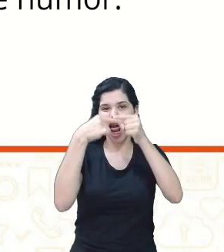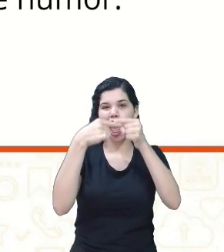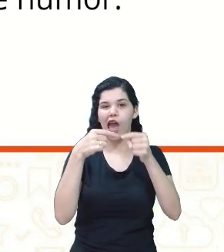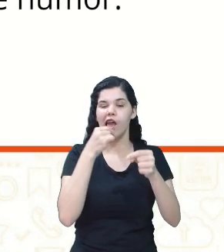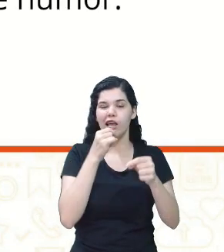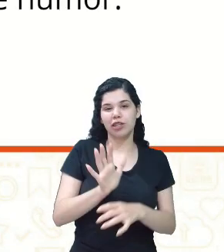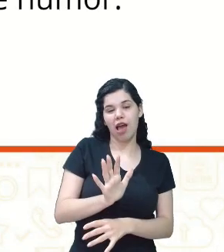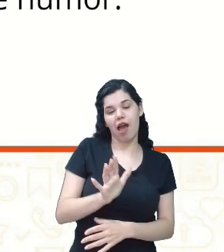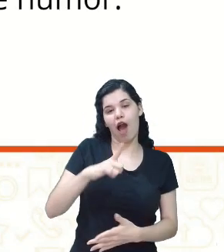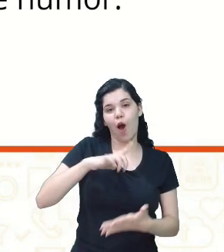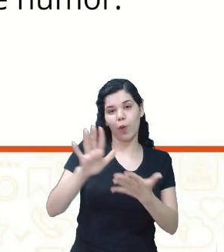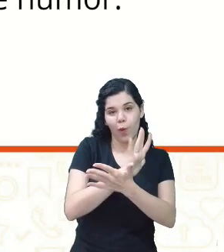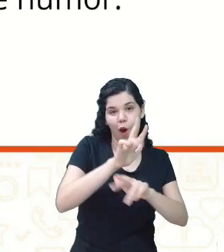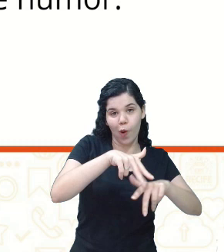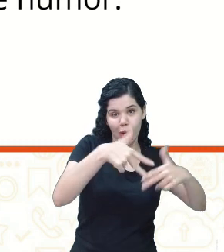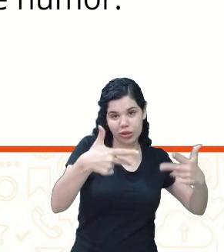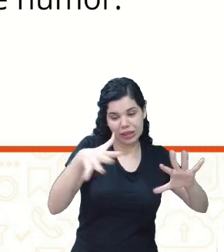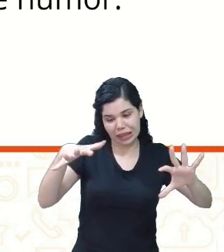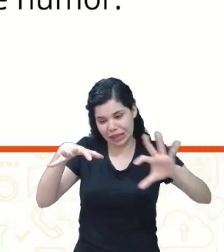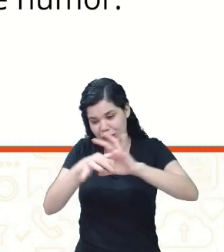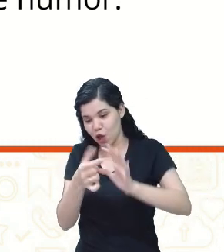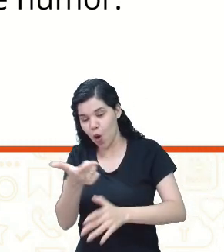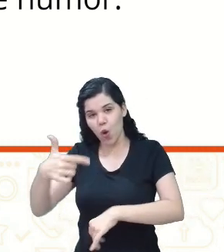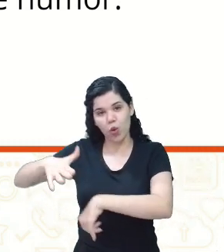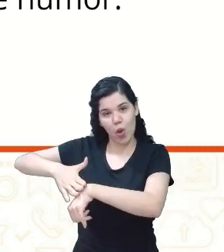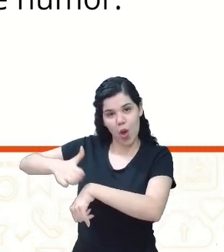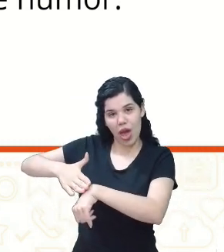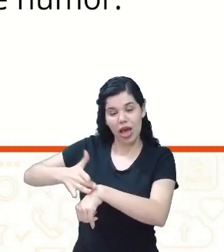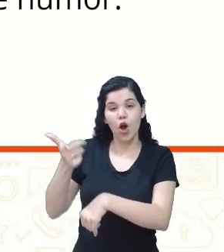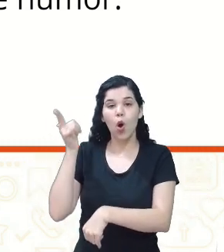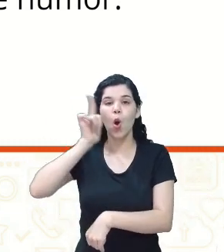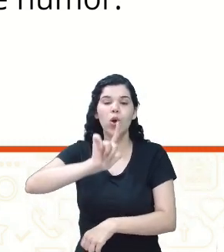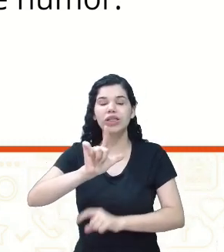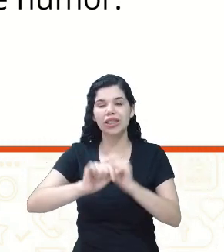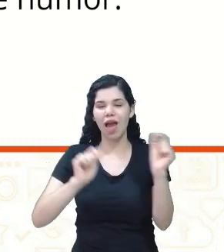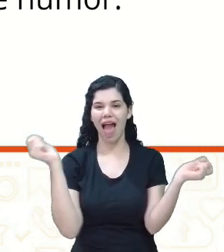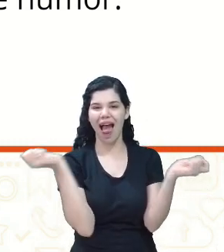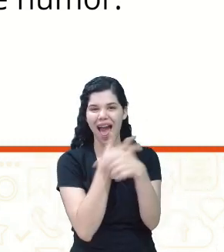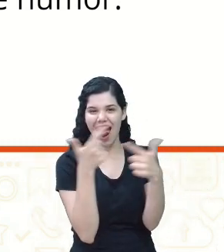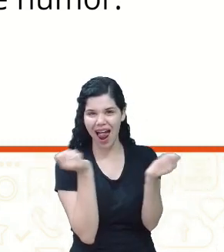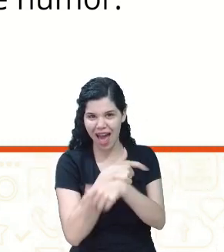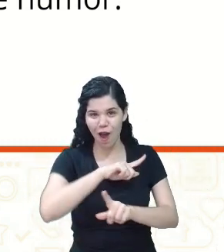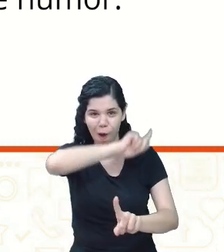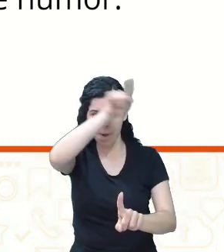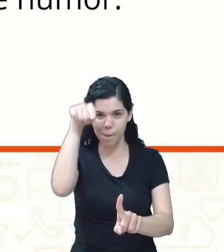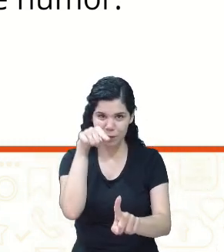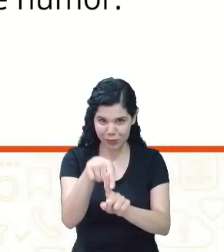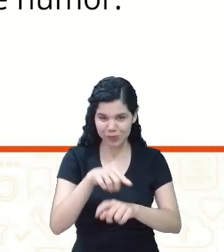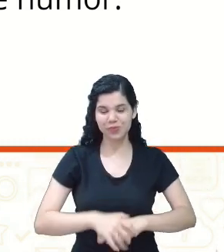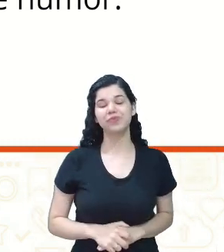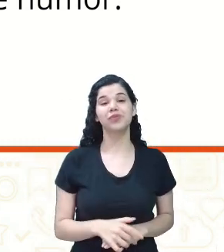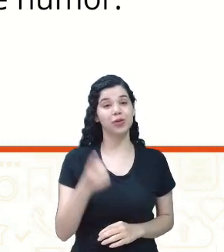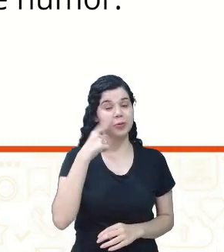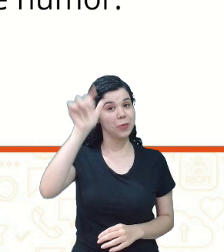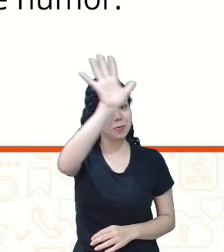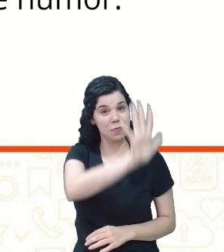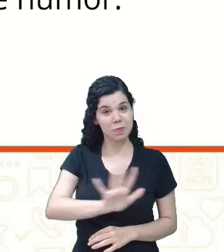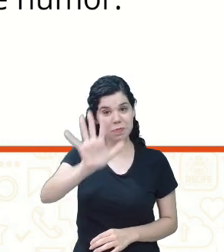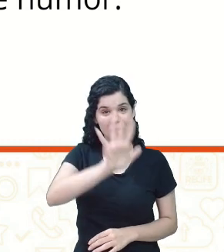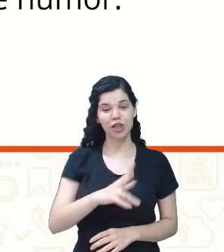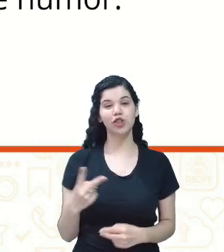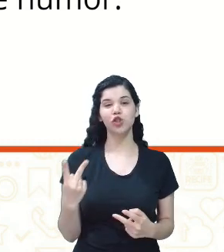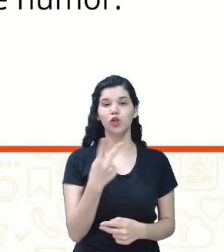de um elemento em outro contexto, a fim de obter efeito de humor. Então, a gente tem aqui a imagem, não é, de